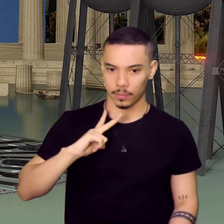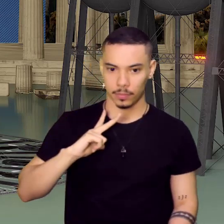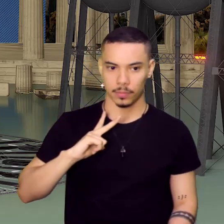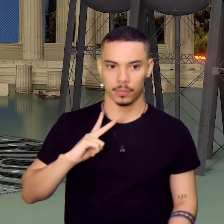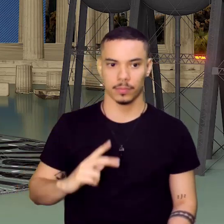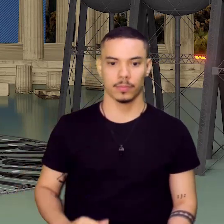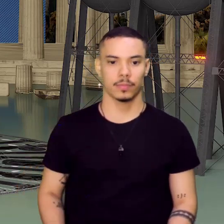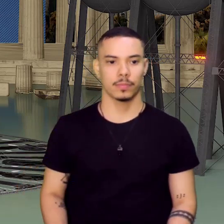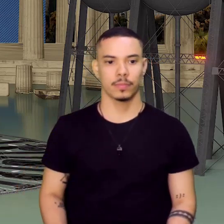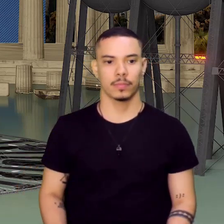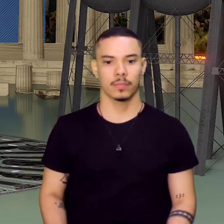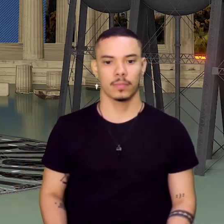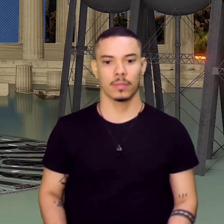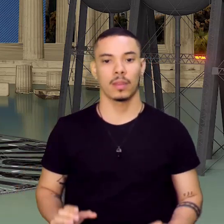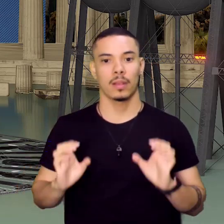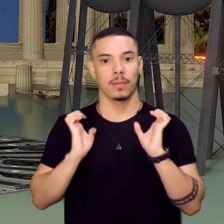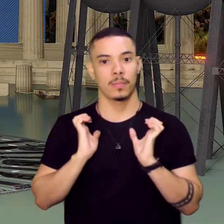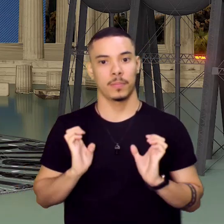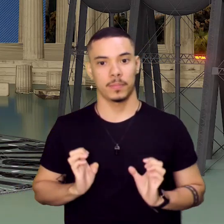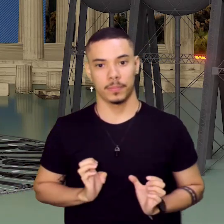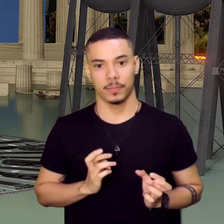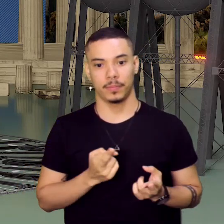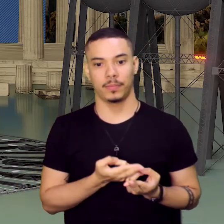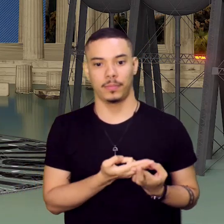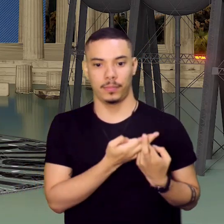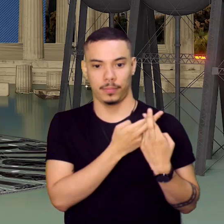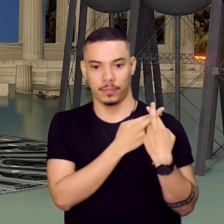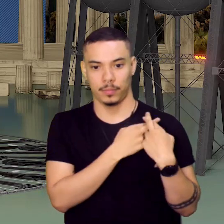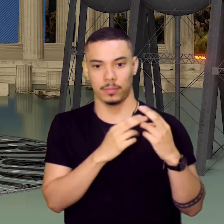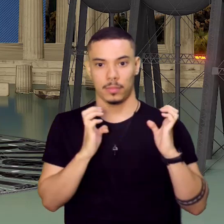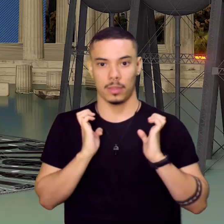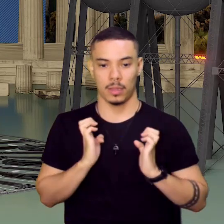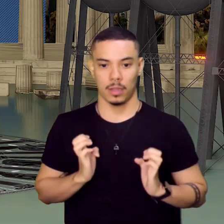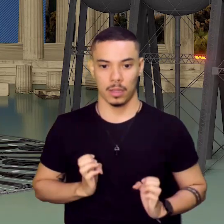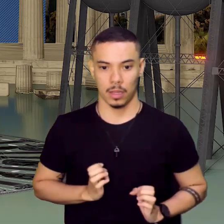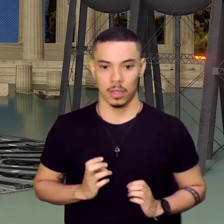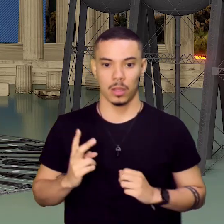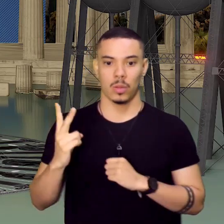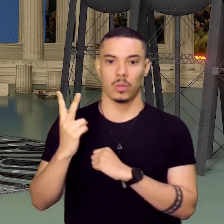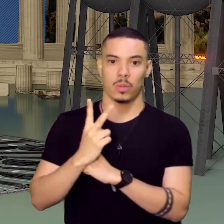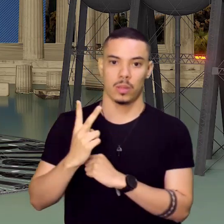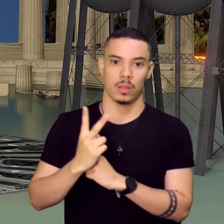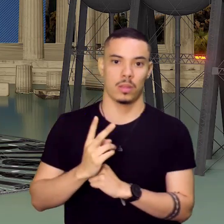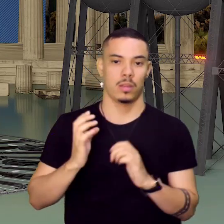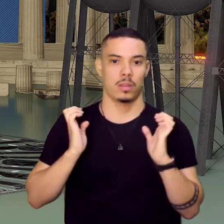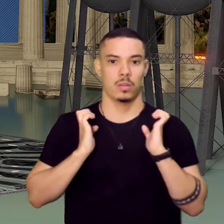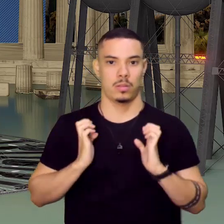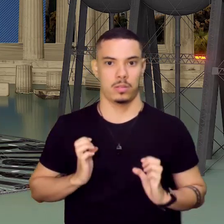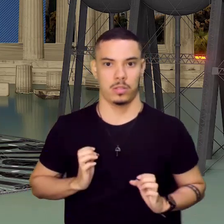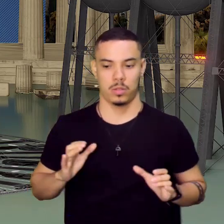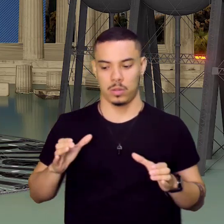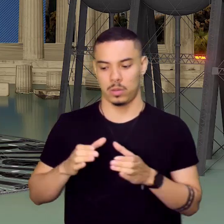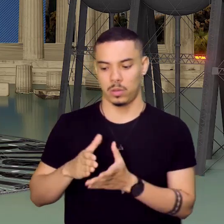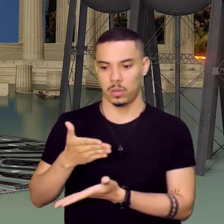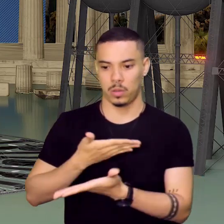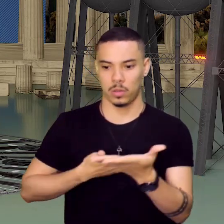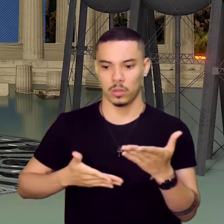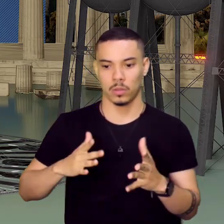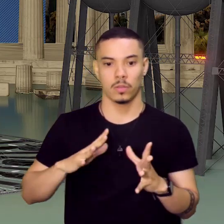convicção ética da responsabilidade a ética do Cuidado a ética coletiva então vários